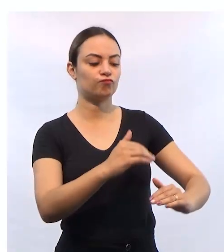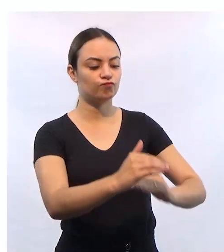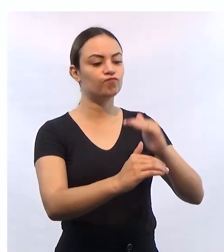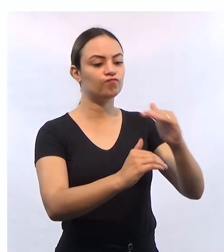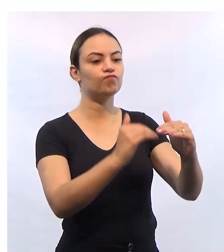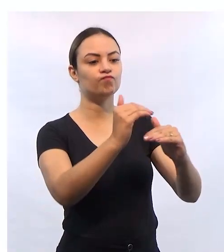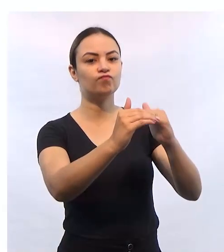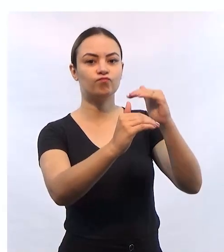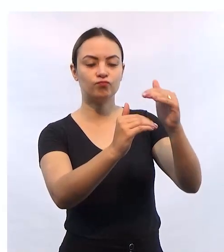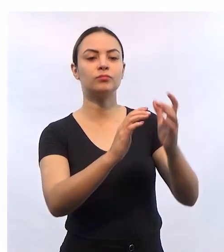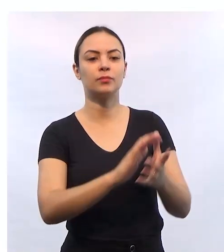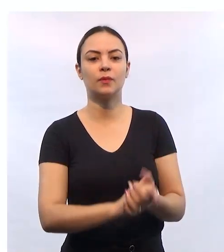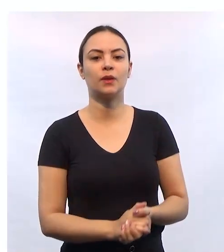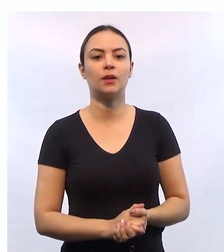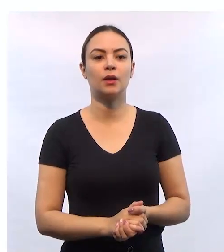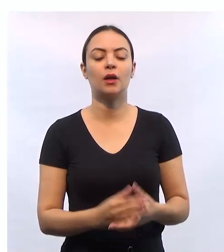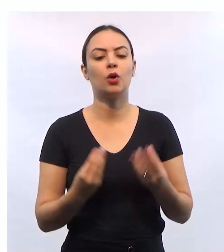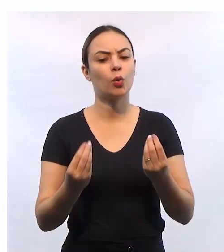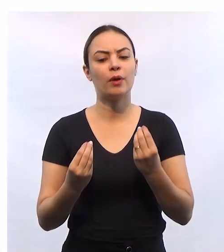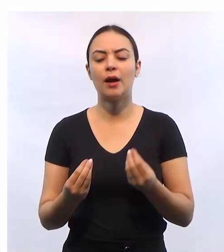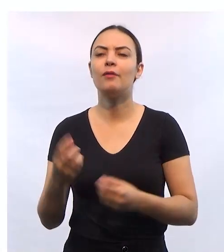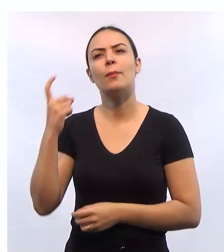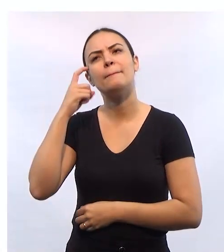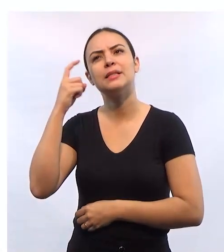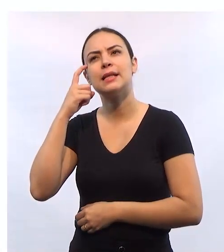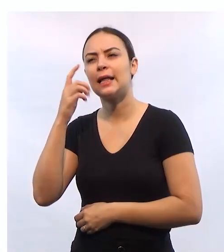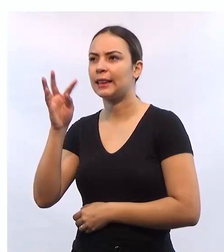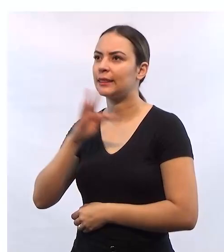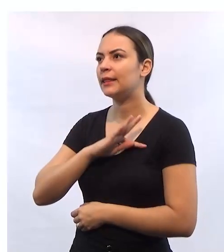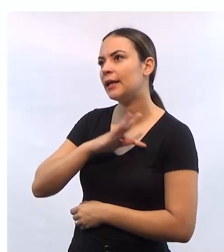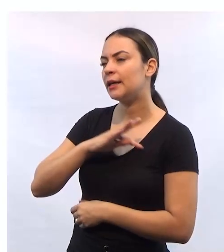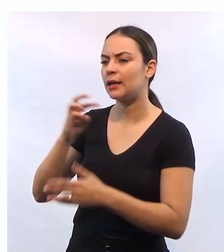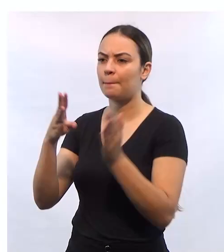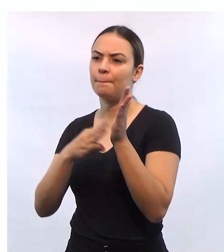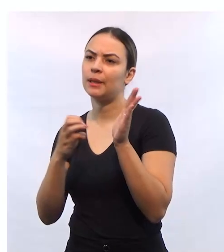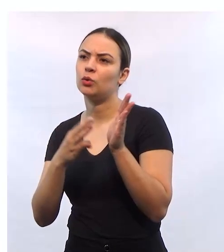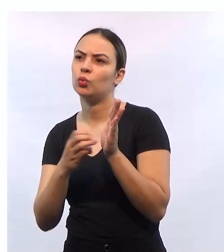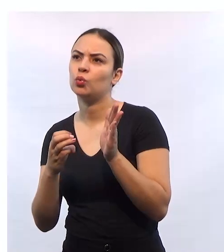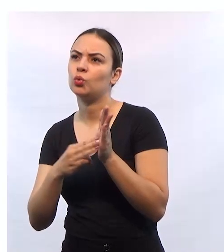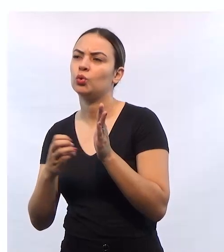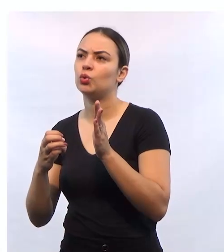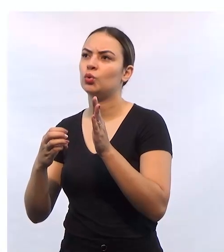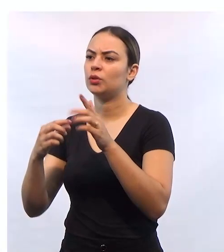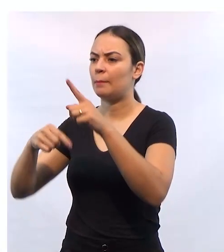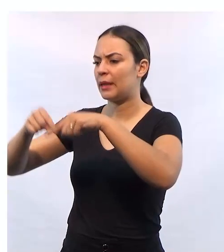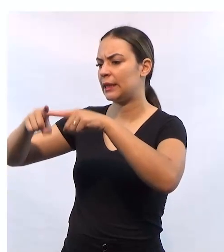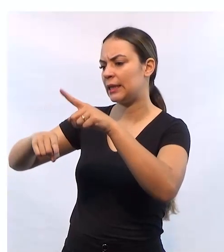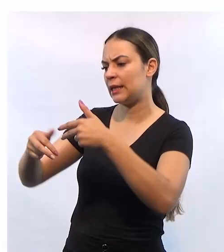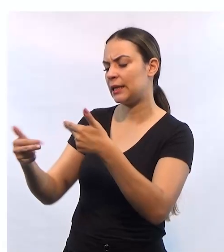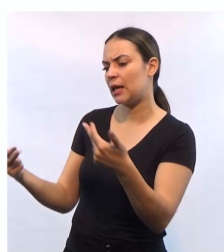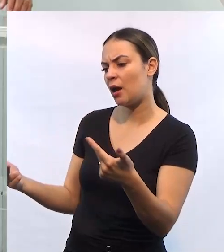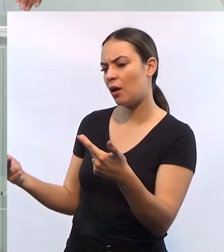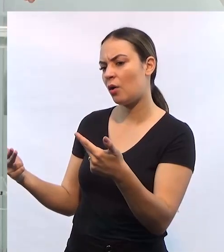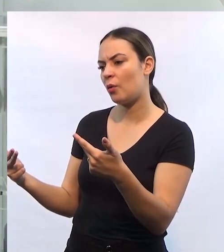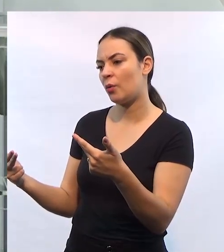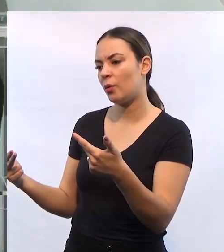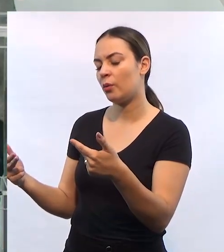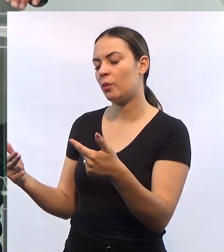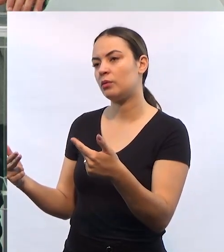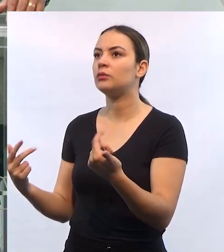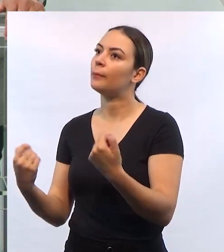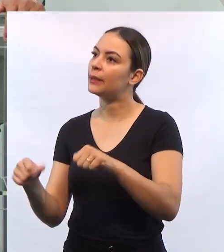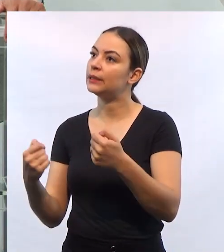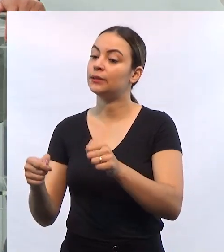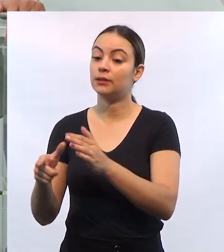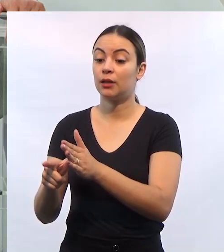tá? Se as pessoas que vão executá-los não estiverem envolvidas como parte principal. Aqui ele começou a pensar o